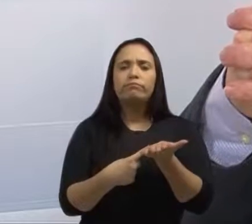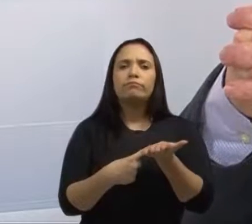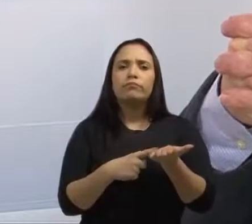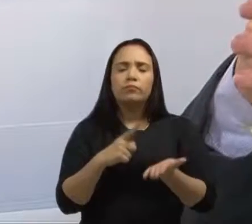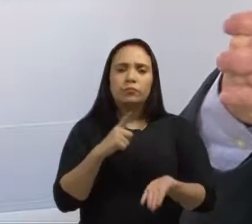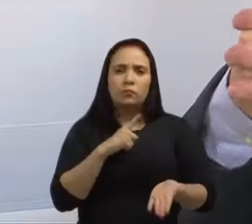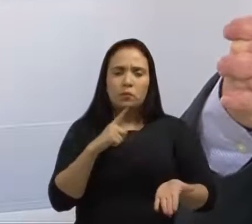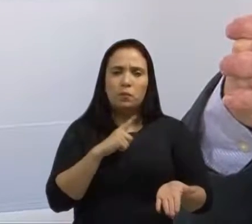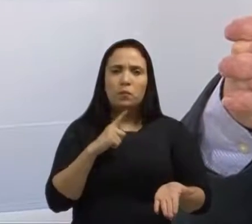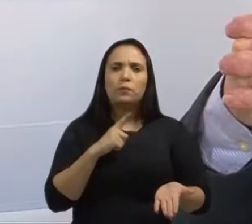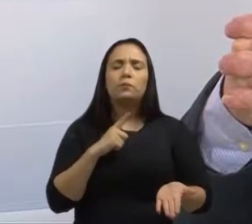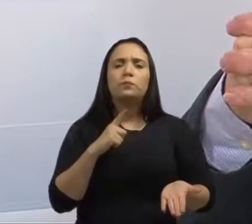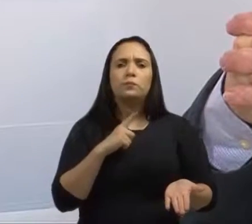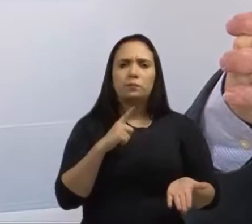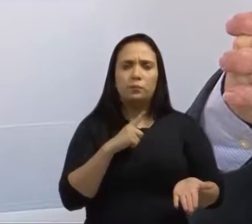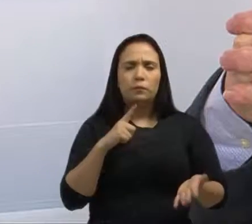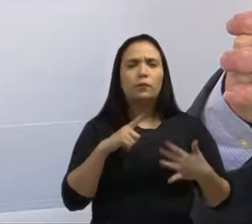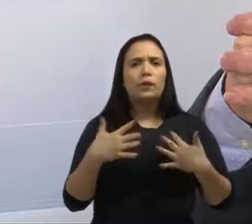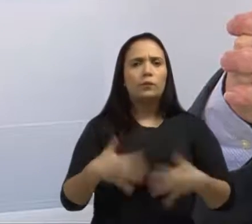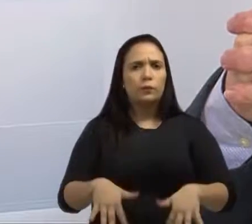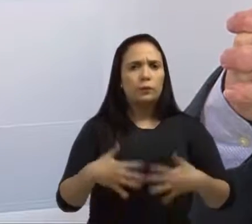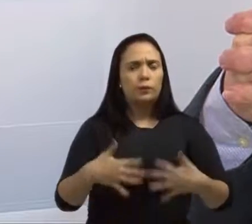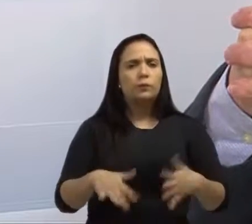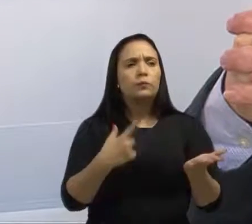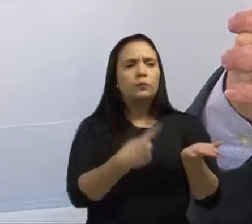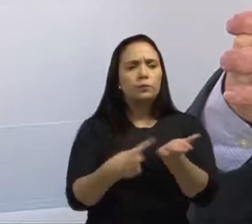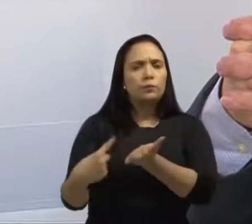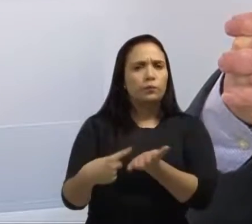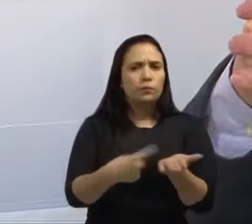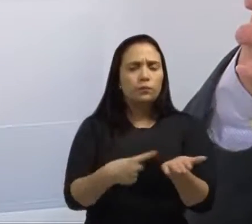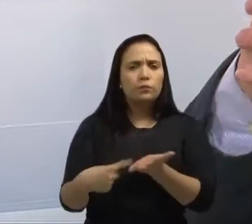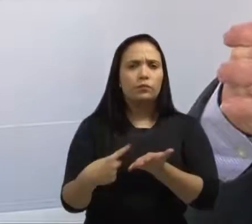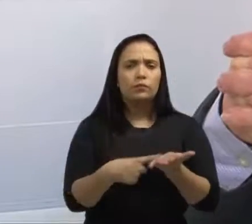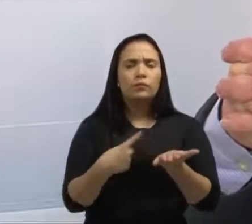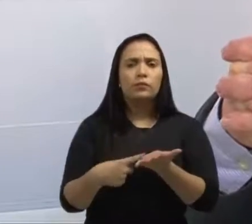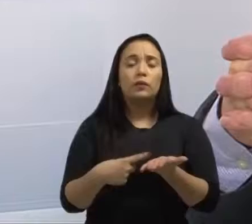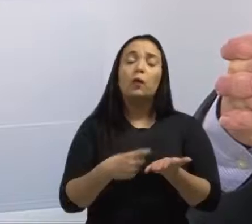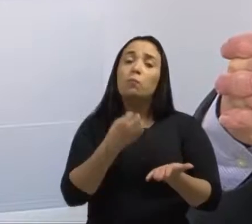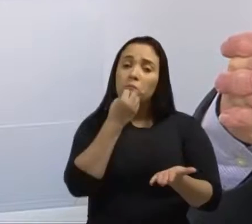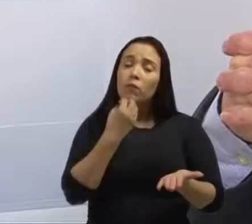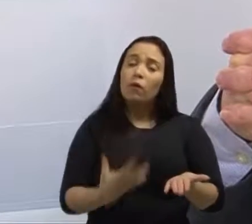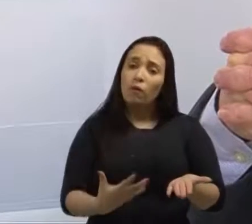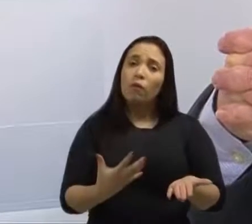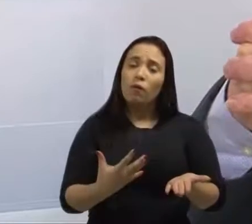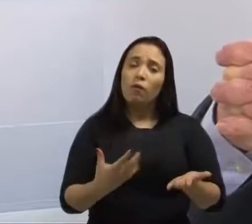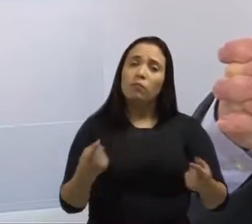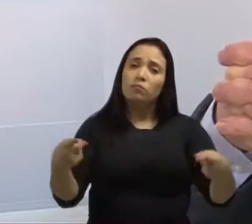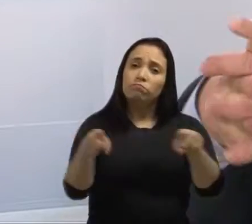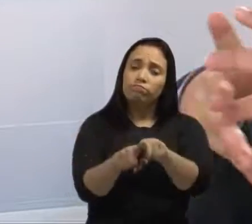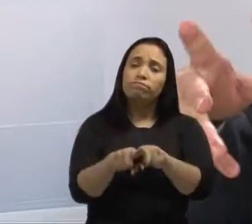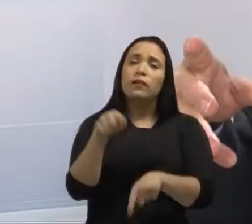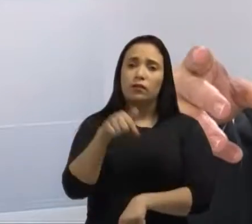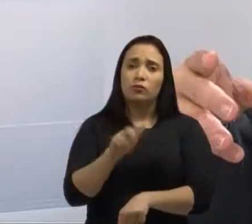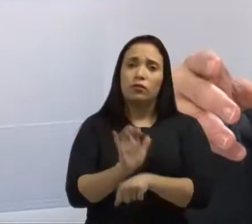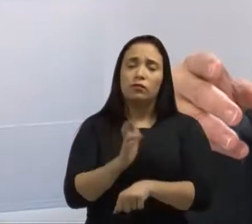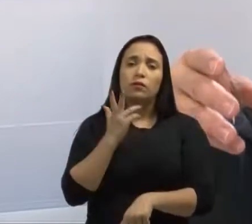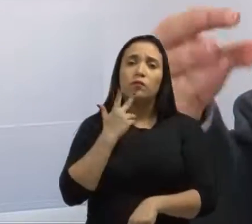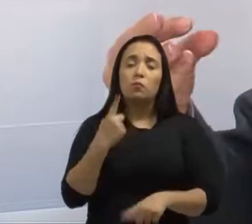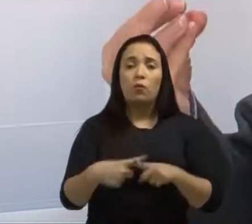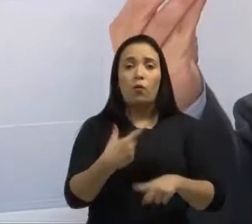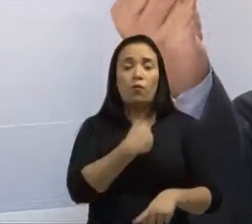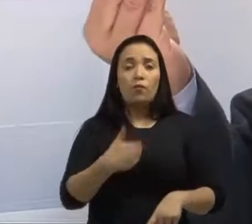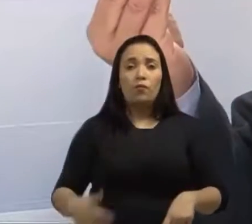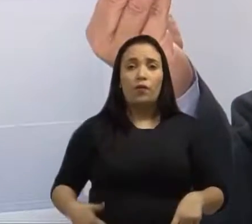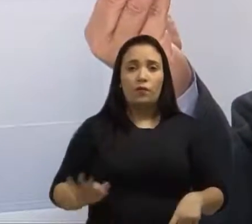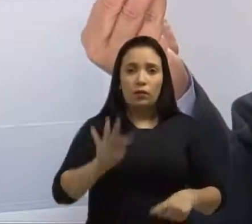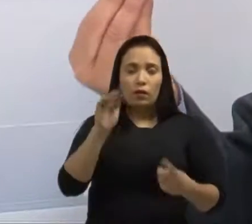Forte, profunda, tá certo? Que faz bem ao estado do Ceará. Quando a gente nota que o governo federal